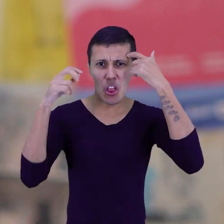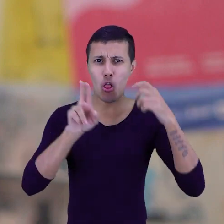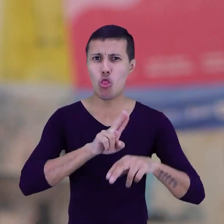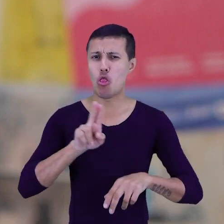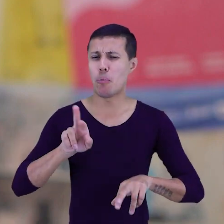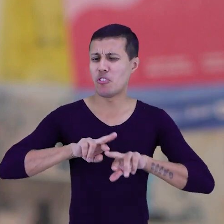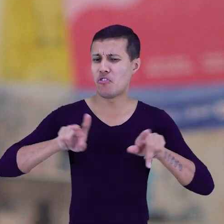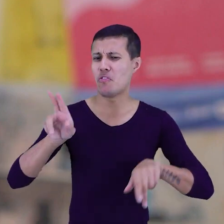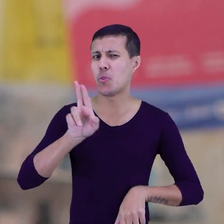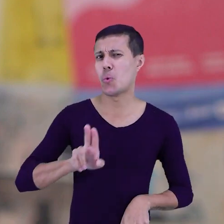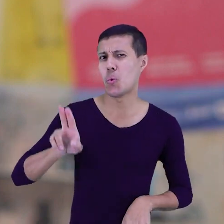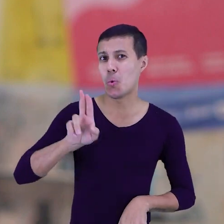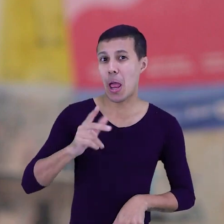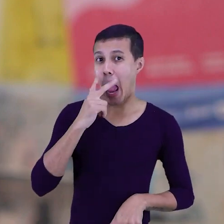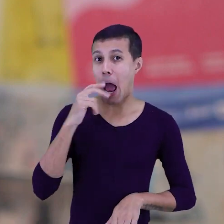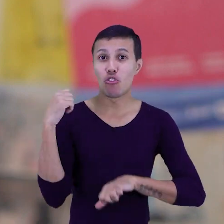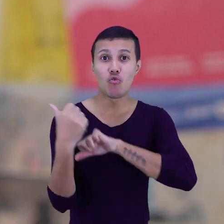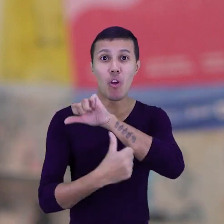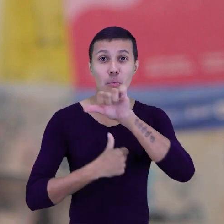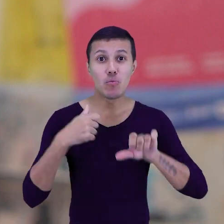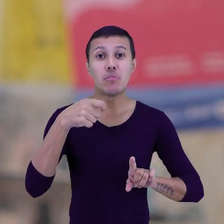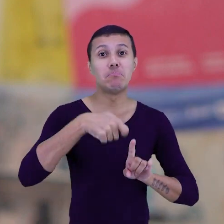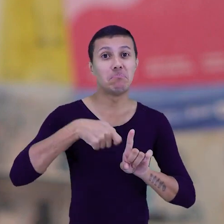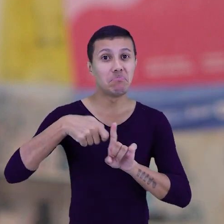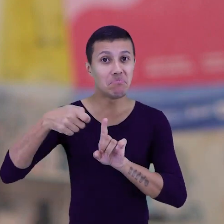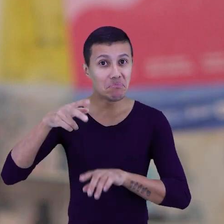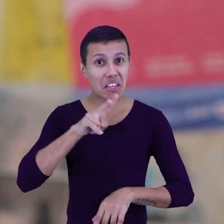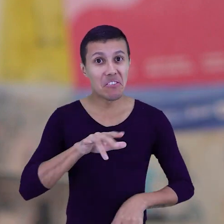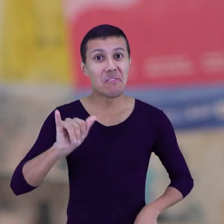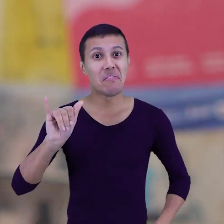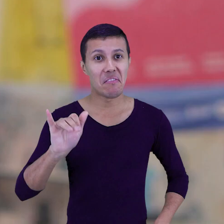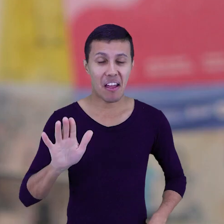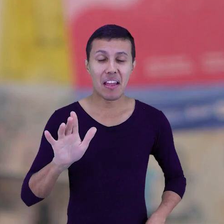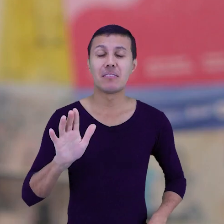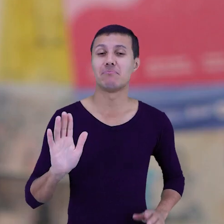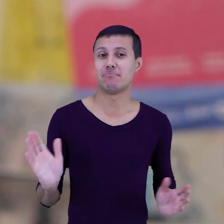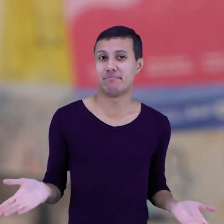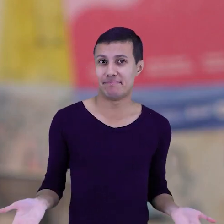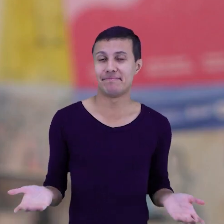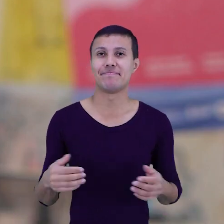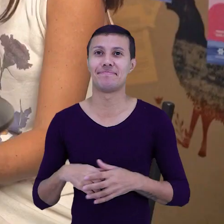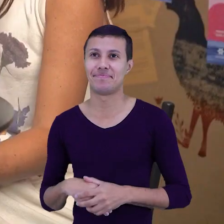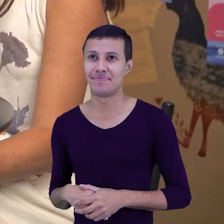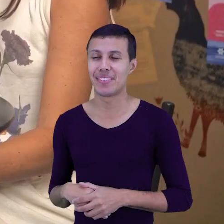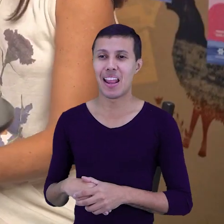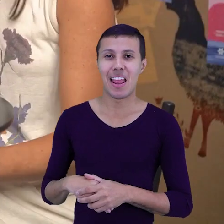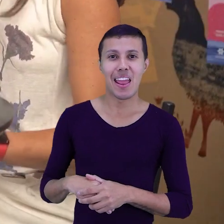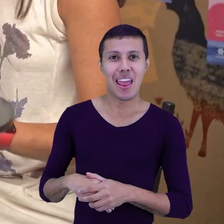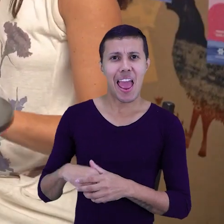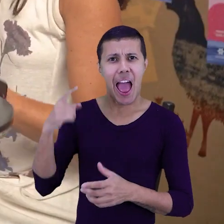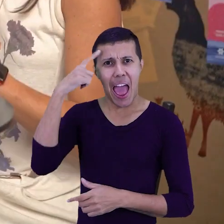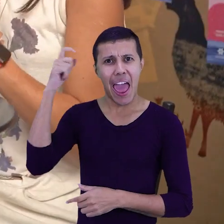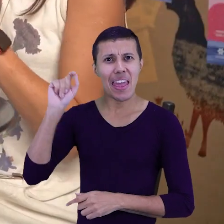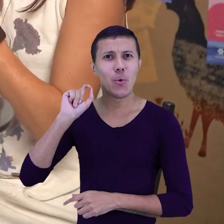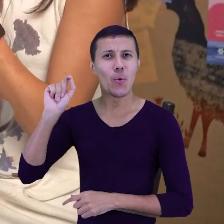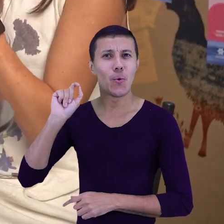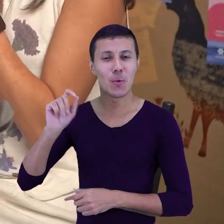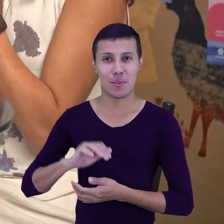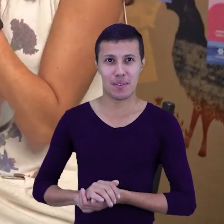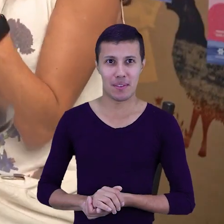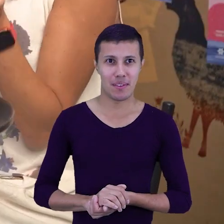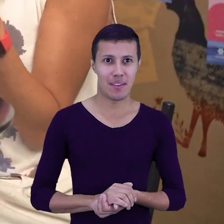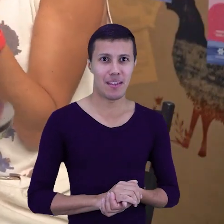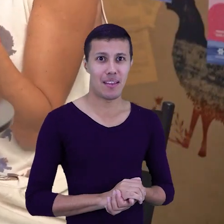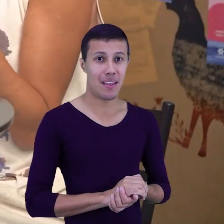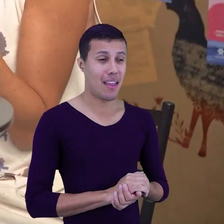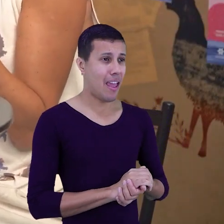tendem a ter um nome diferente, mas acho que isso vai mudar aí pelos próximos meses. Talvez a gente tenha uma mudança. E a ideia é realmente...